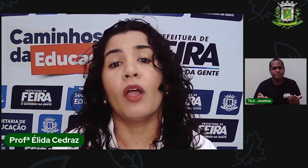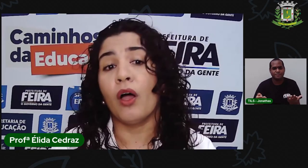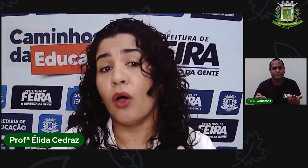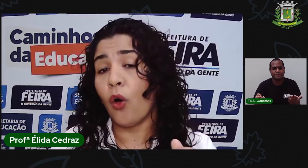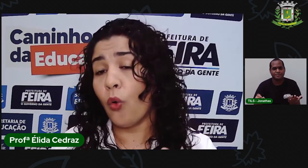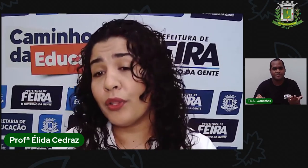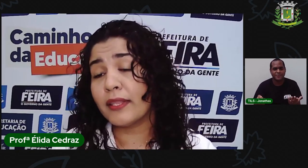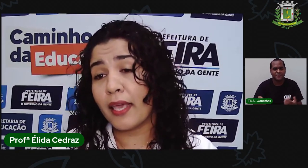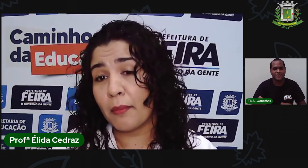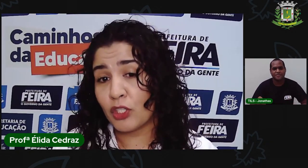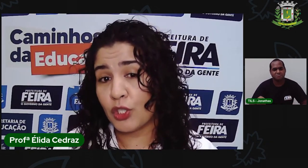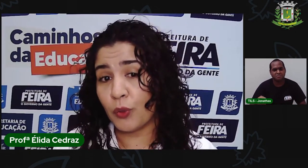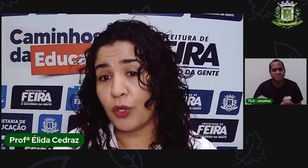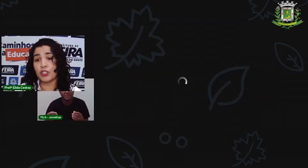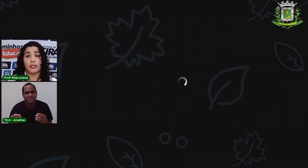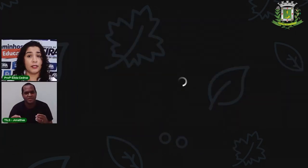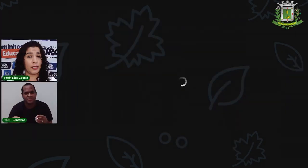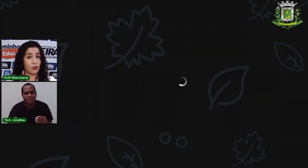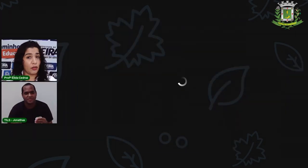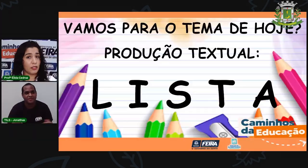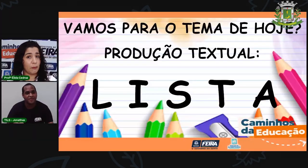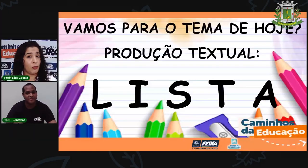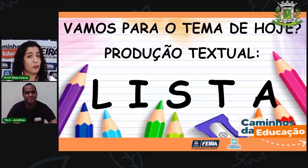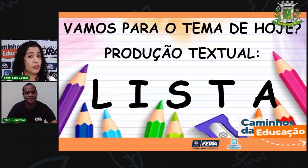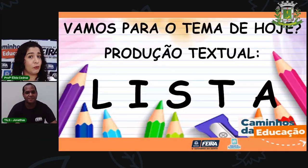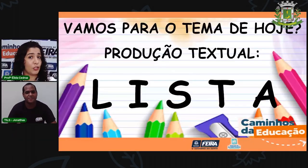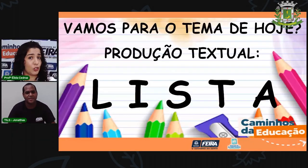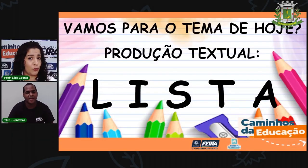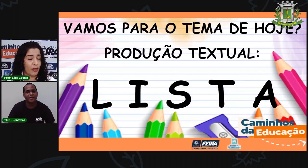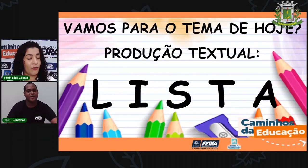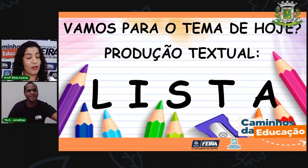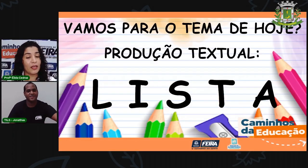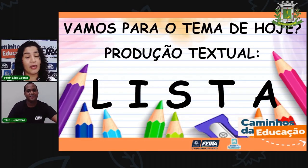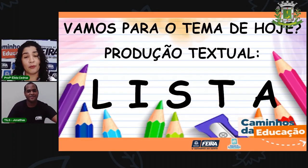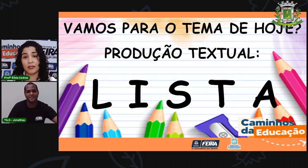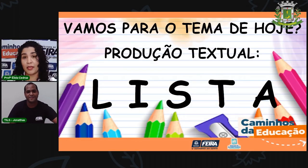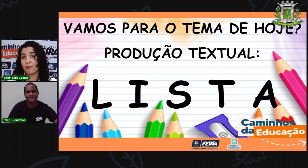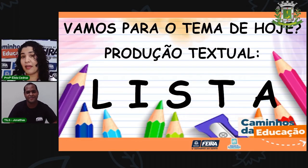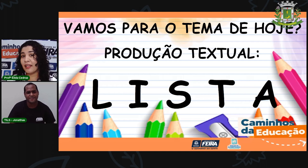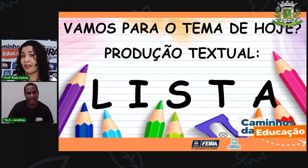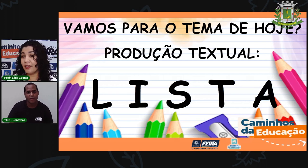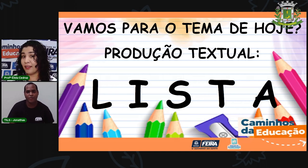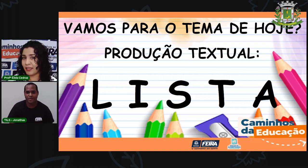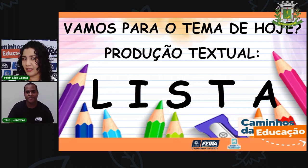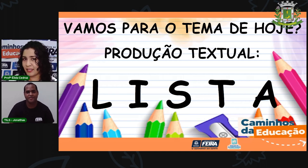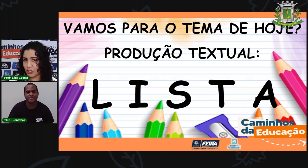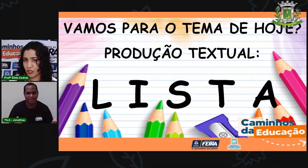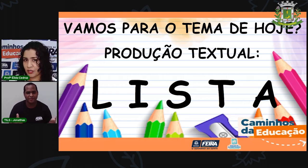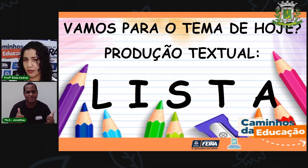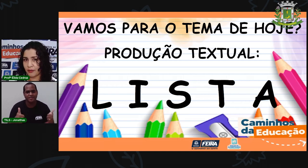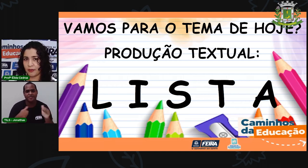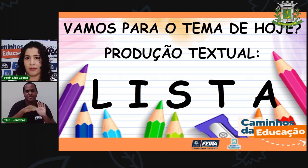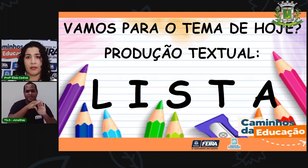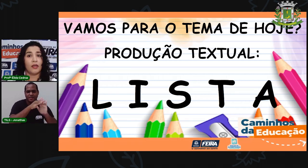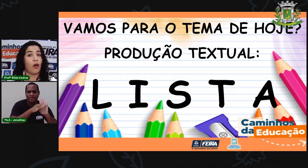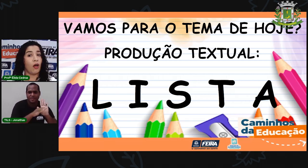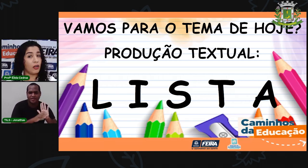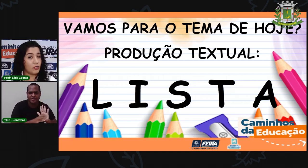O tema de hoje, da nossa produção textual, é o tema lista.